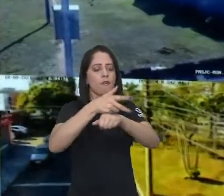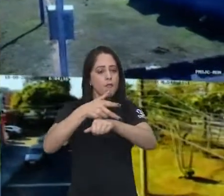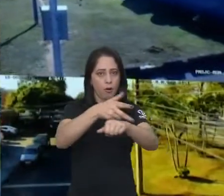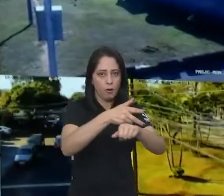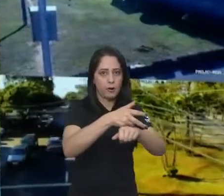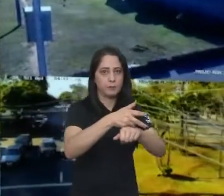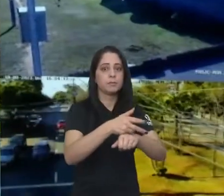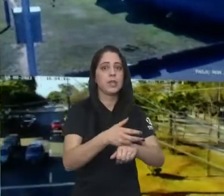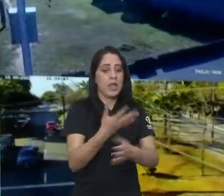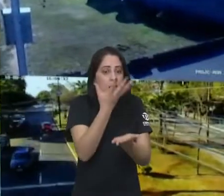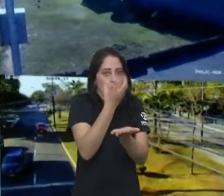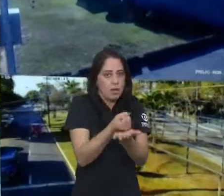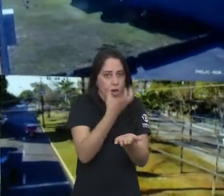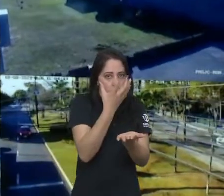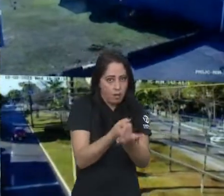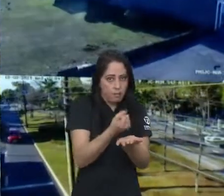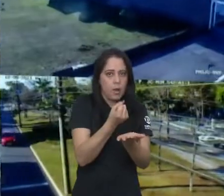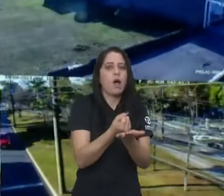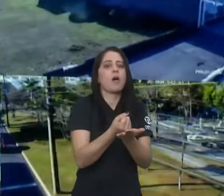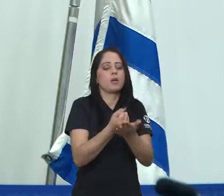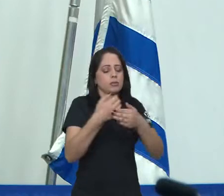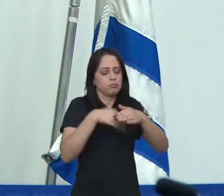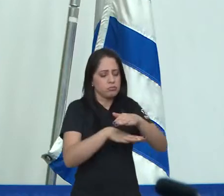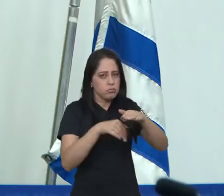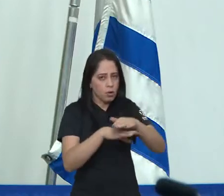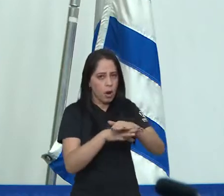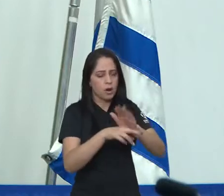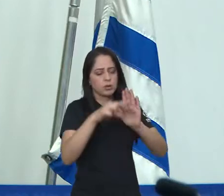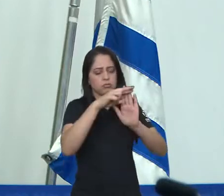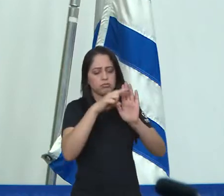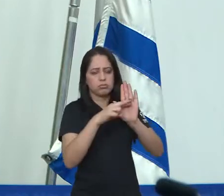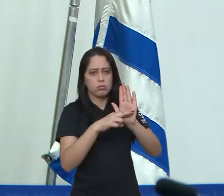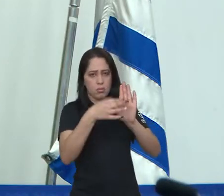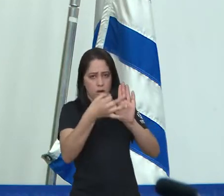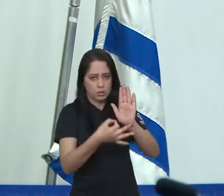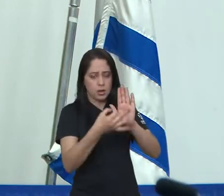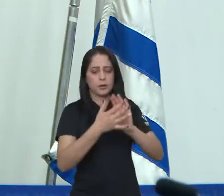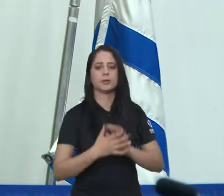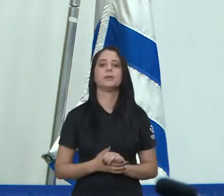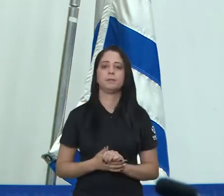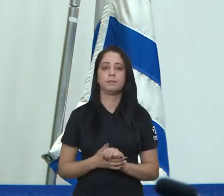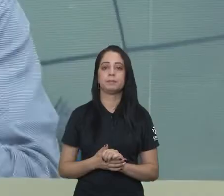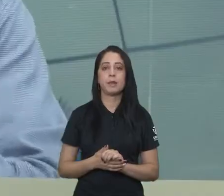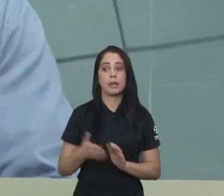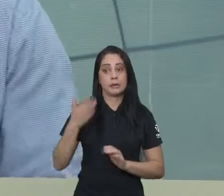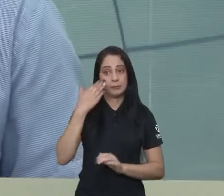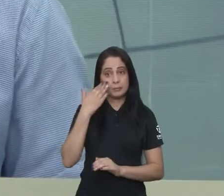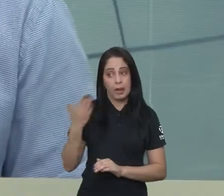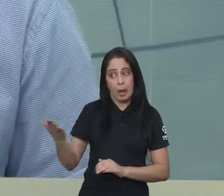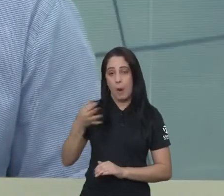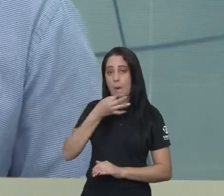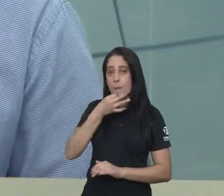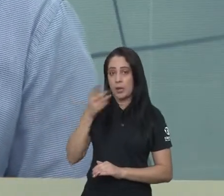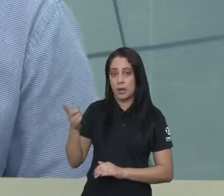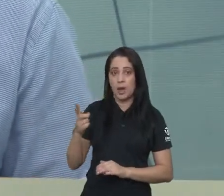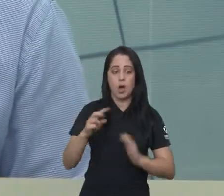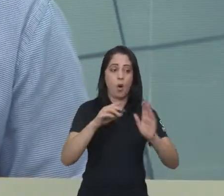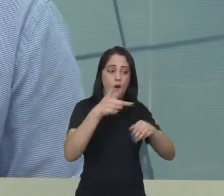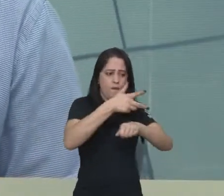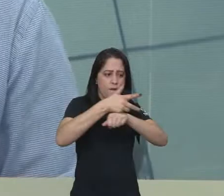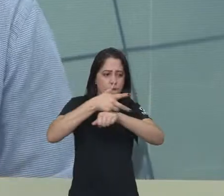de armazenamento das imagens gravadas será estabelecido por meio de regulamentação própria. Segundo o autor,